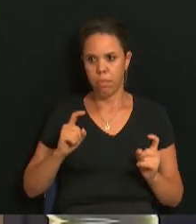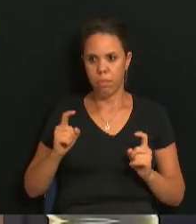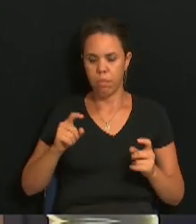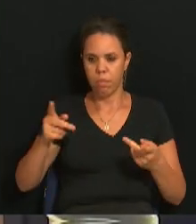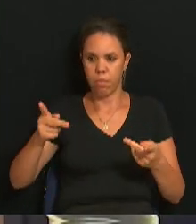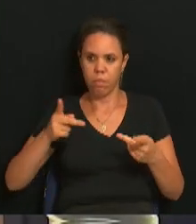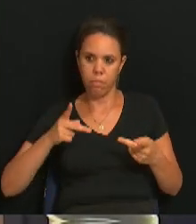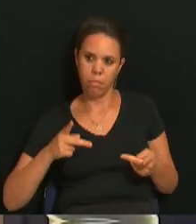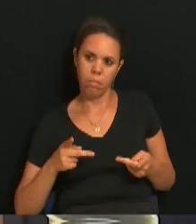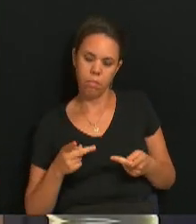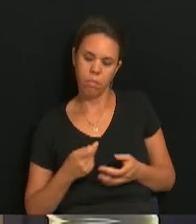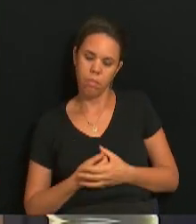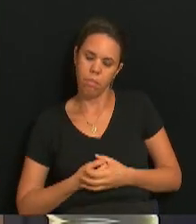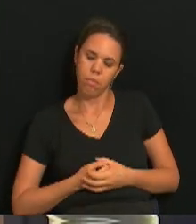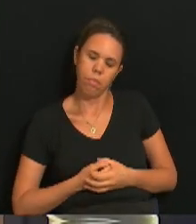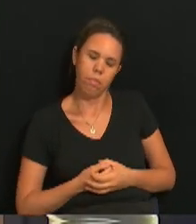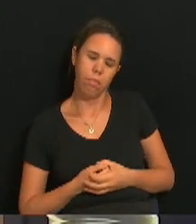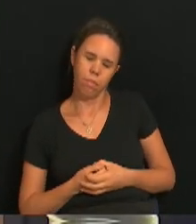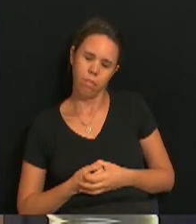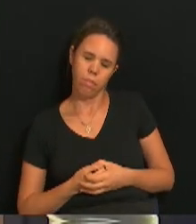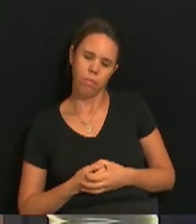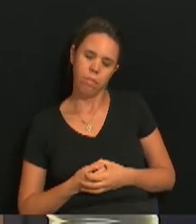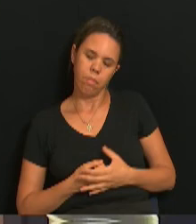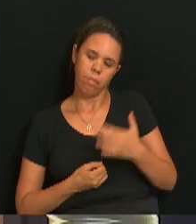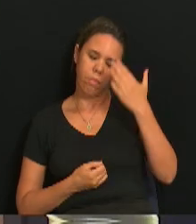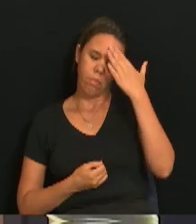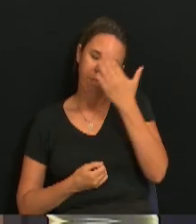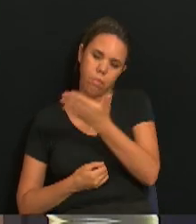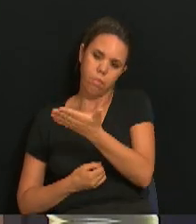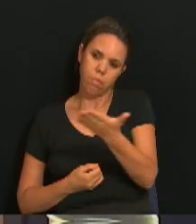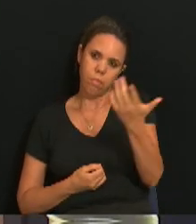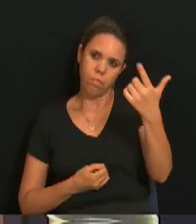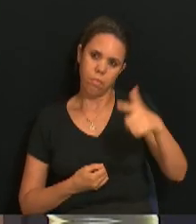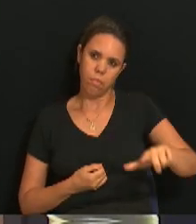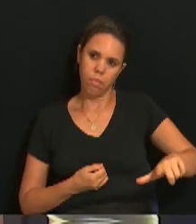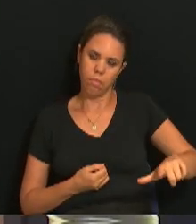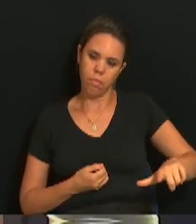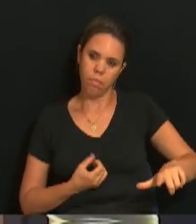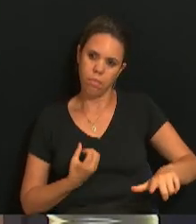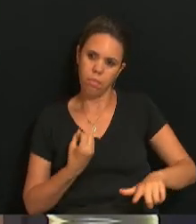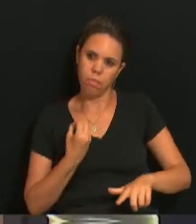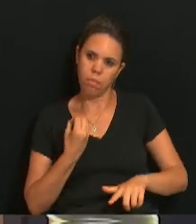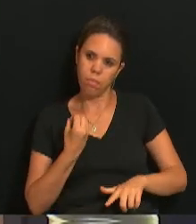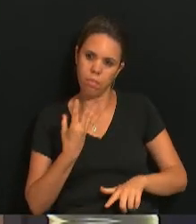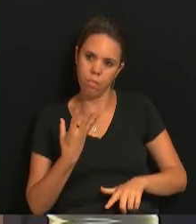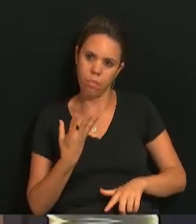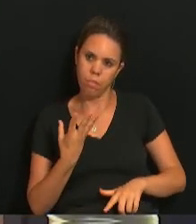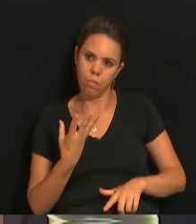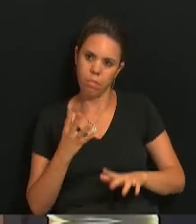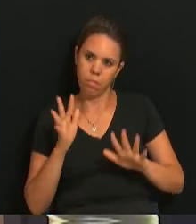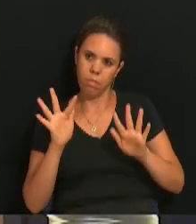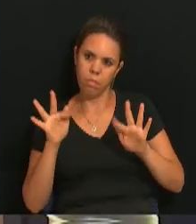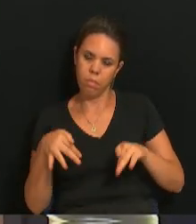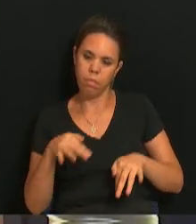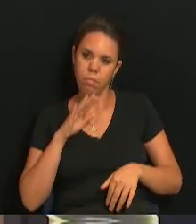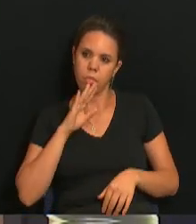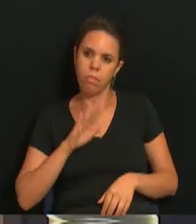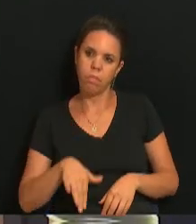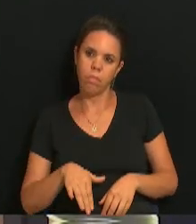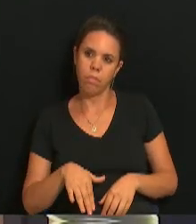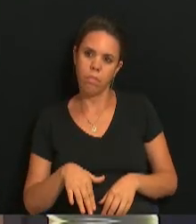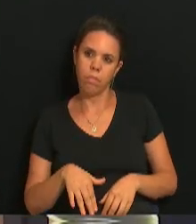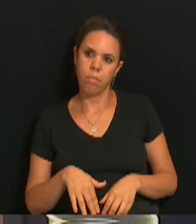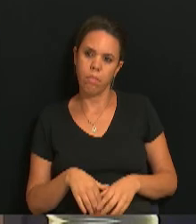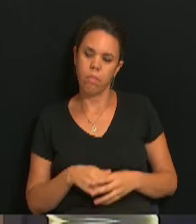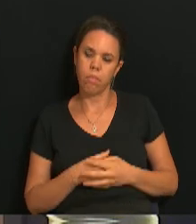convidados compartilharam conosco. Agradeço mais uma vez, desejo a todos um ótimo final de tarde, um ótimo final